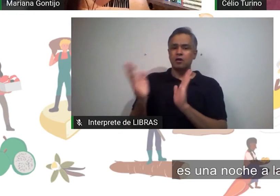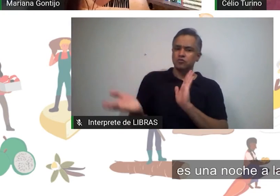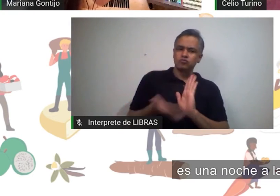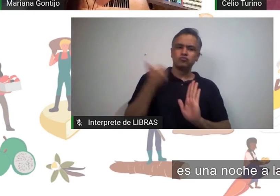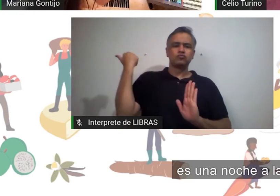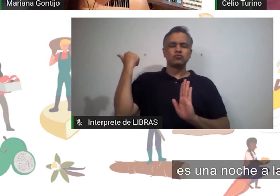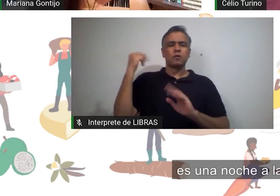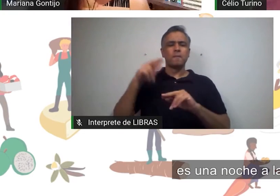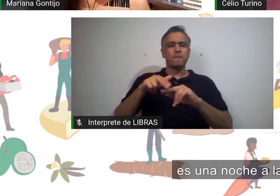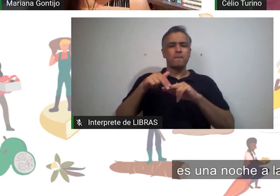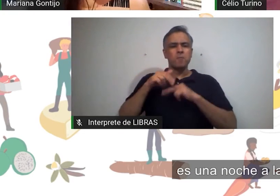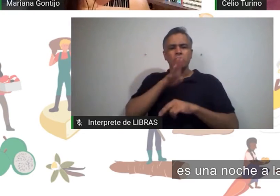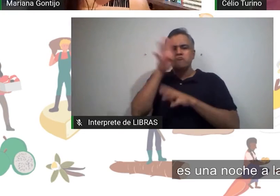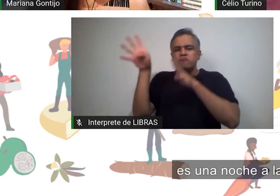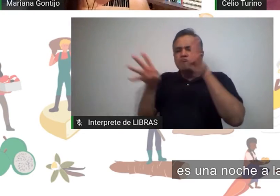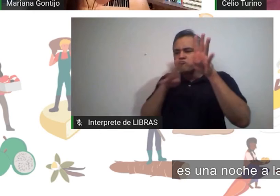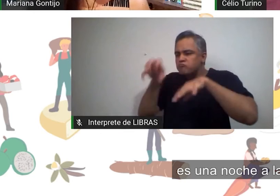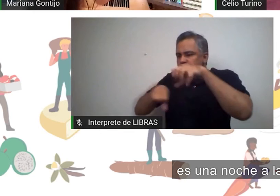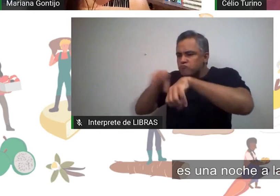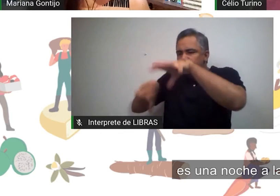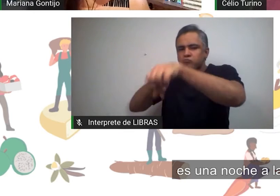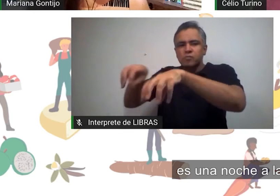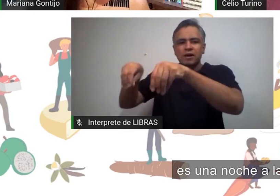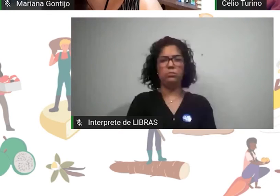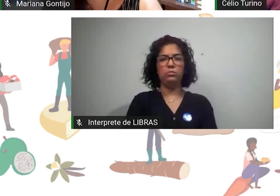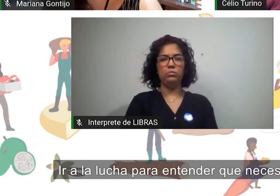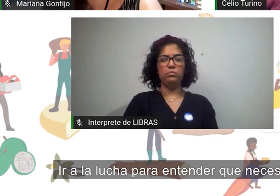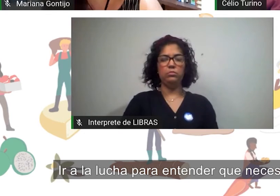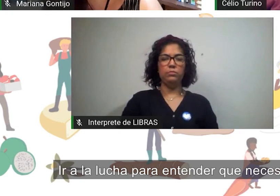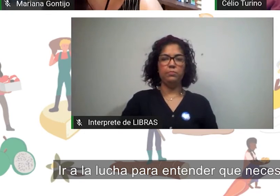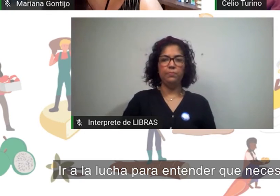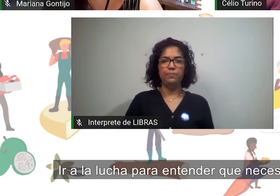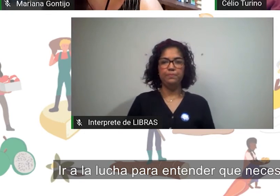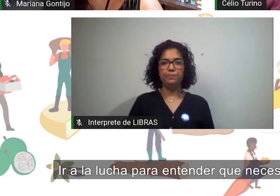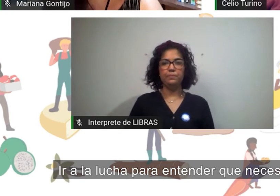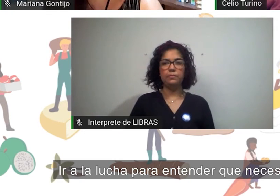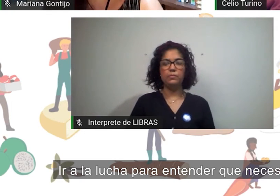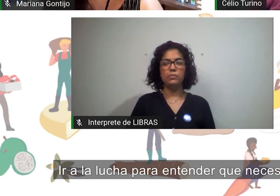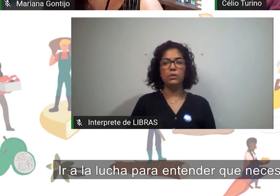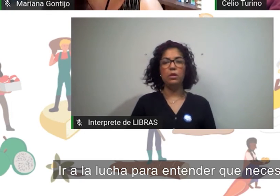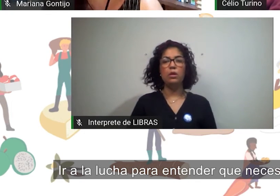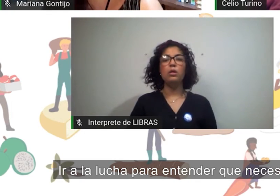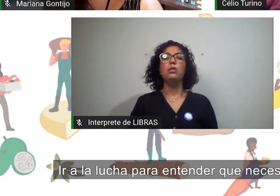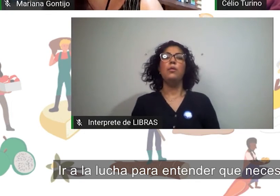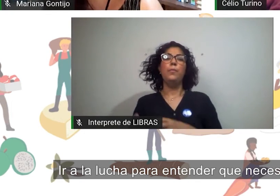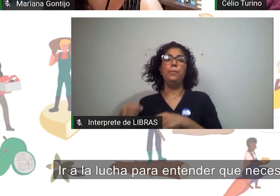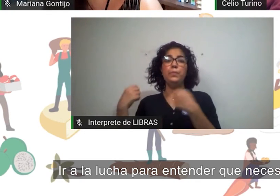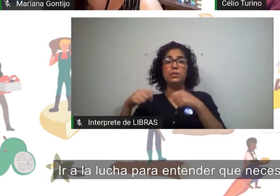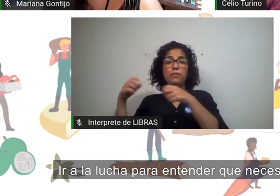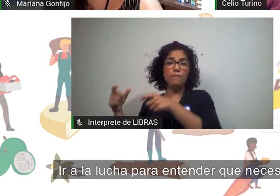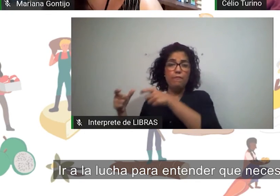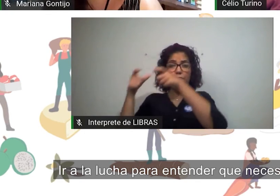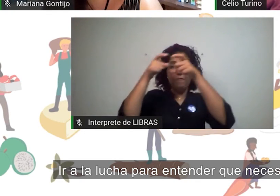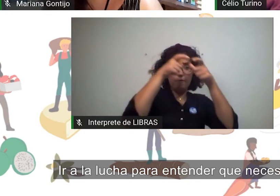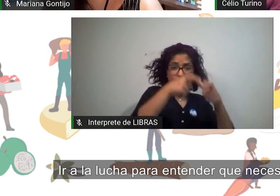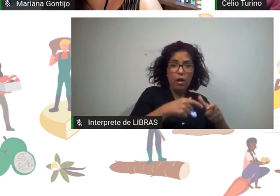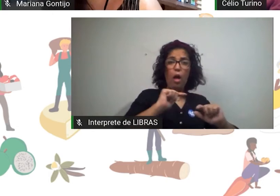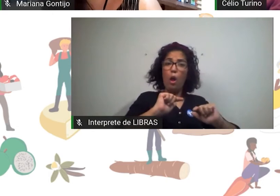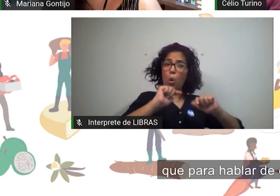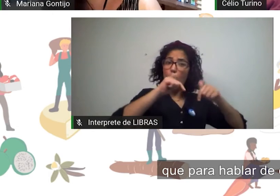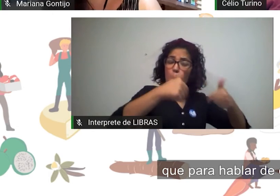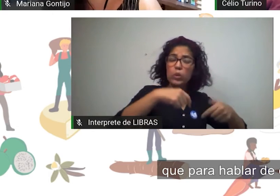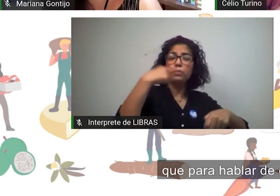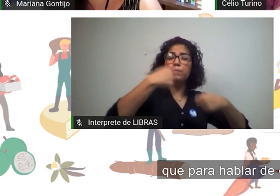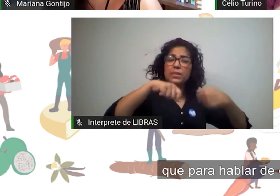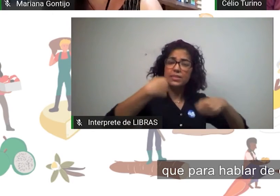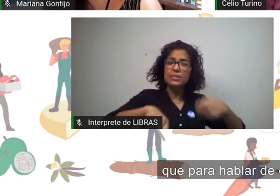é uma noite às 3 horas da tarde em São Paulo. E vim para a luta entender que a gente precisa falar de política para falar de alimento,